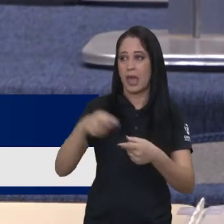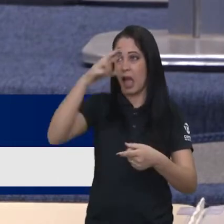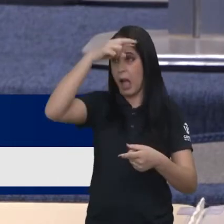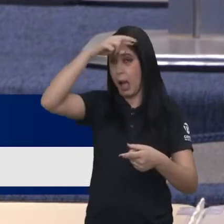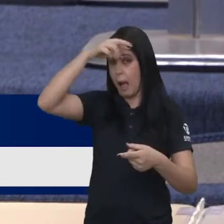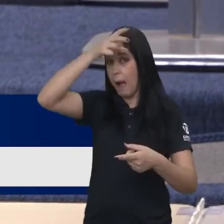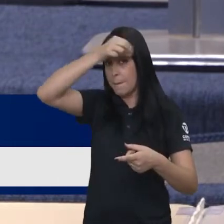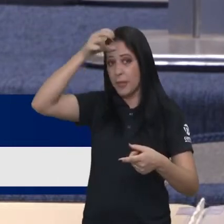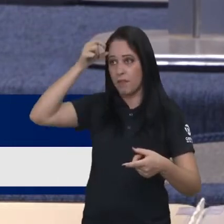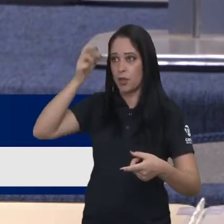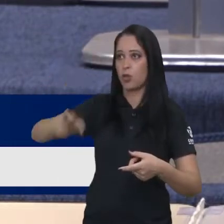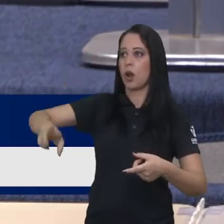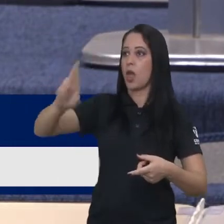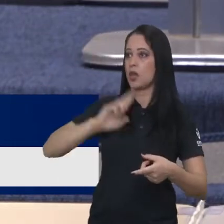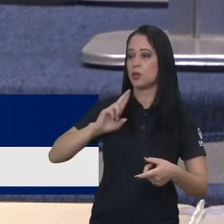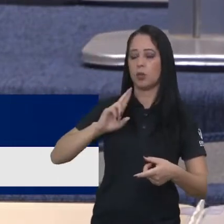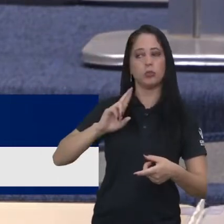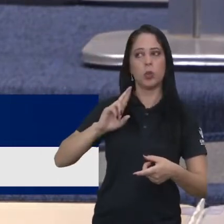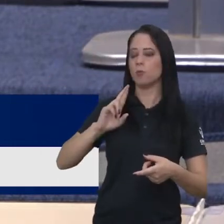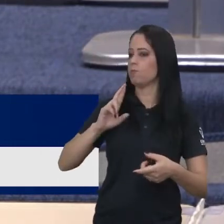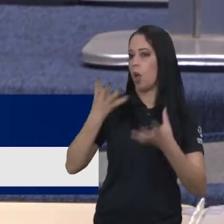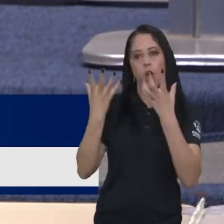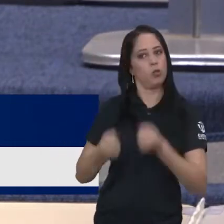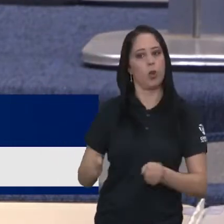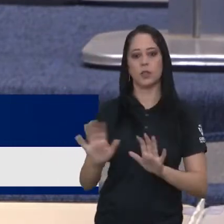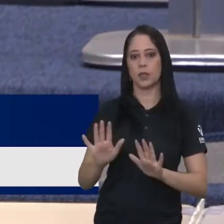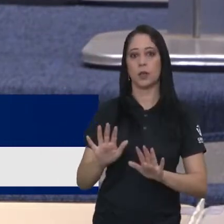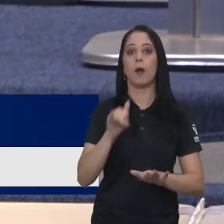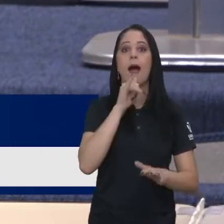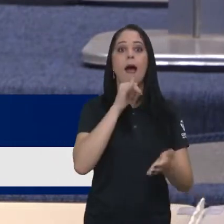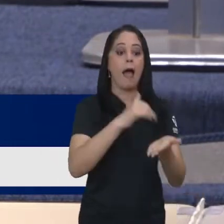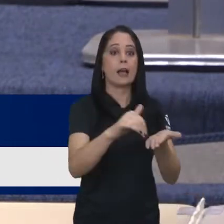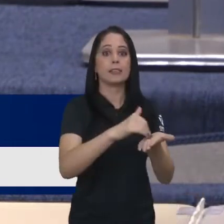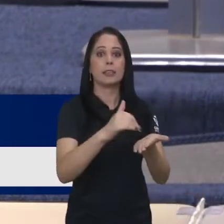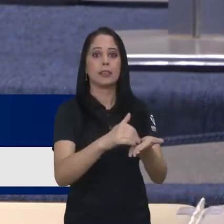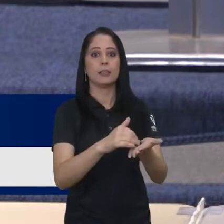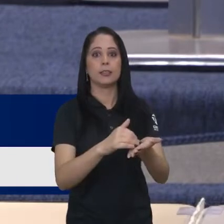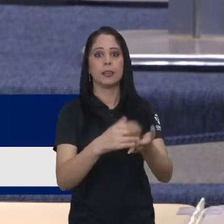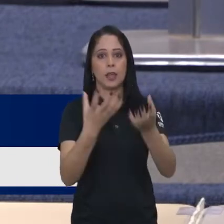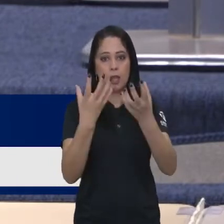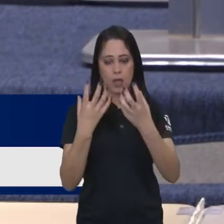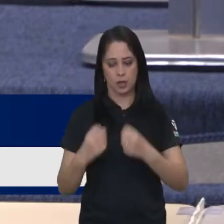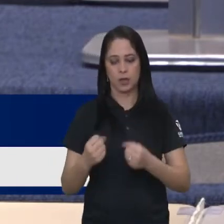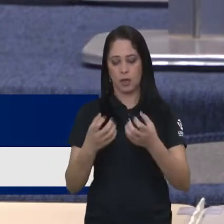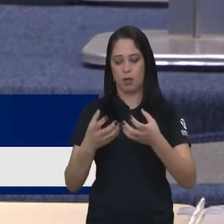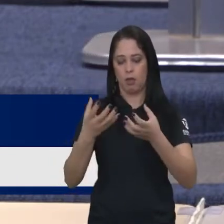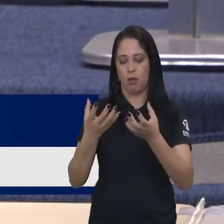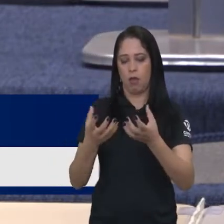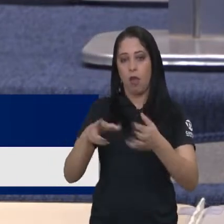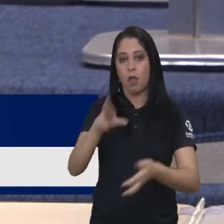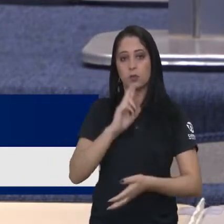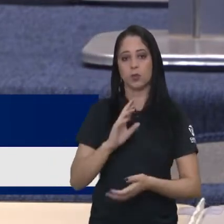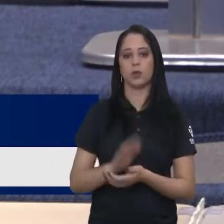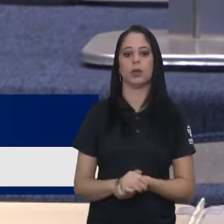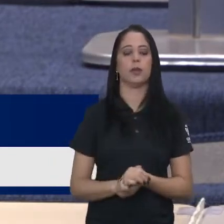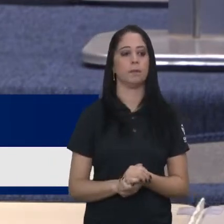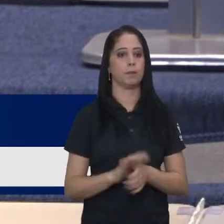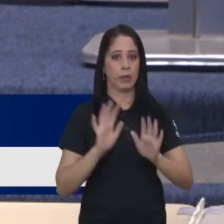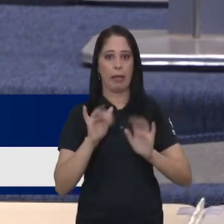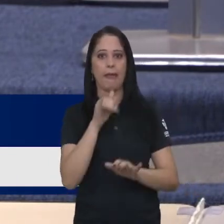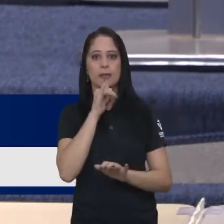insatisfatória. A resposta que a gente recebeu da secretaria foi a seguinte. Nós fizemos o enquadramento de todos em Reúdo-Biê.